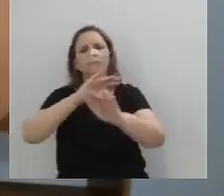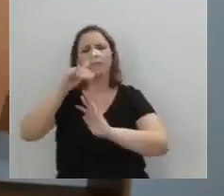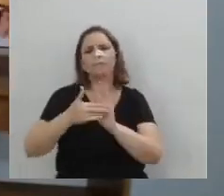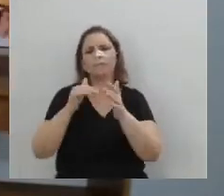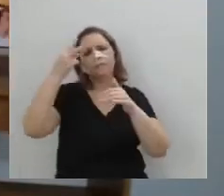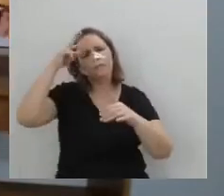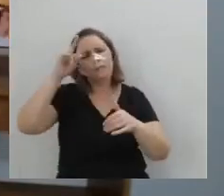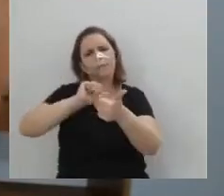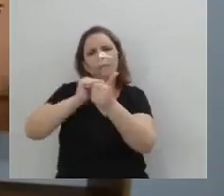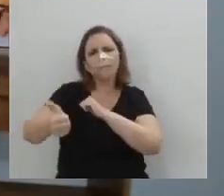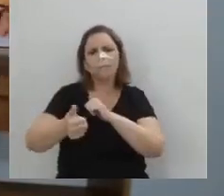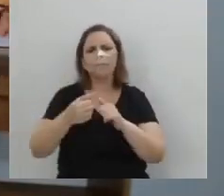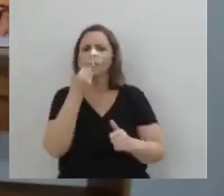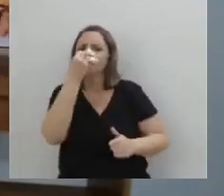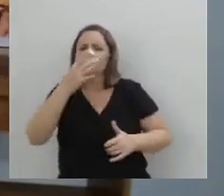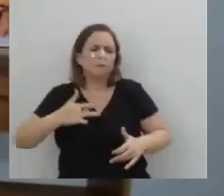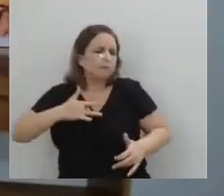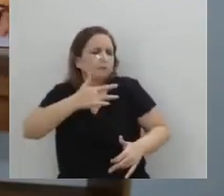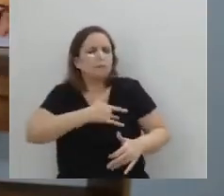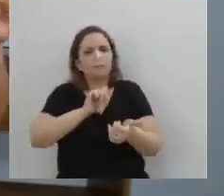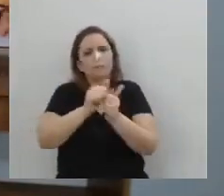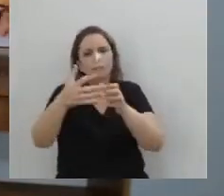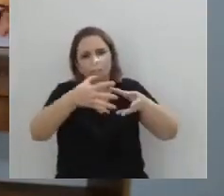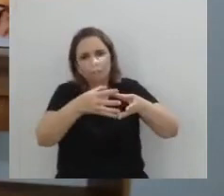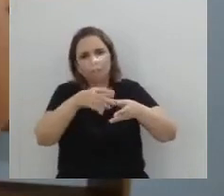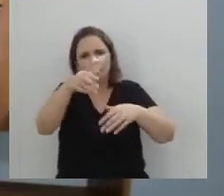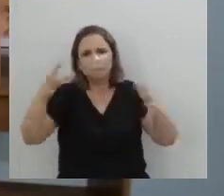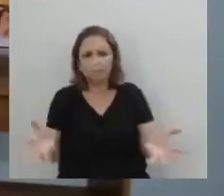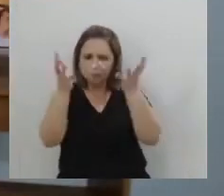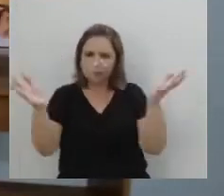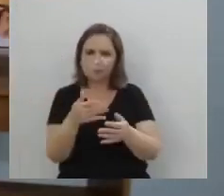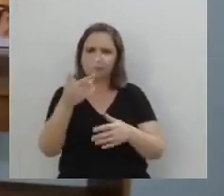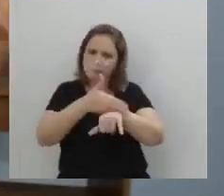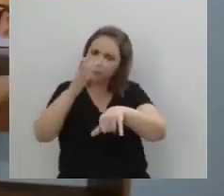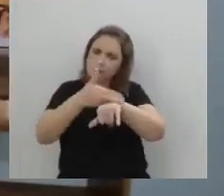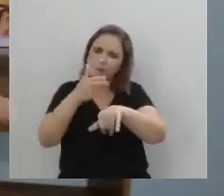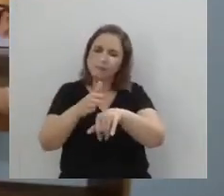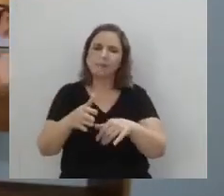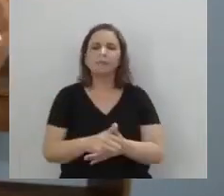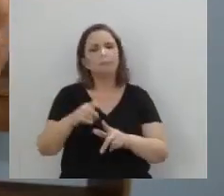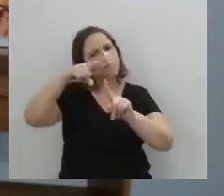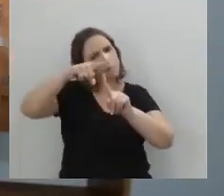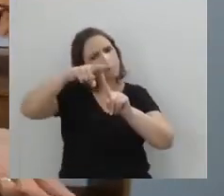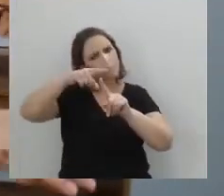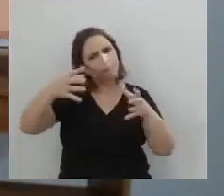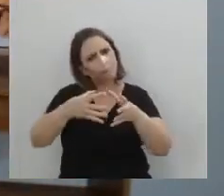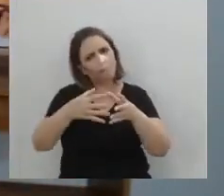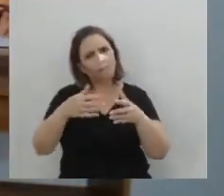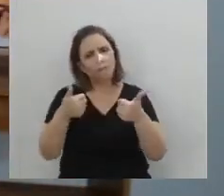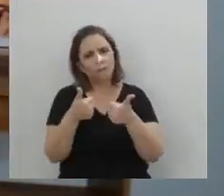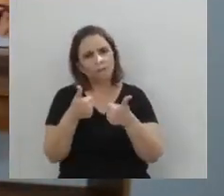a história desses esportes e os benefícios para que vocês aí se estimulem e vamos praticar as modalidades dos esportes